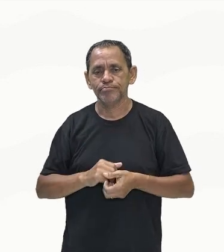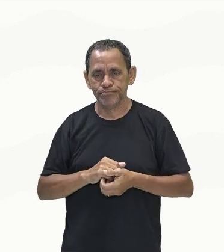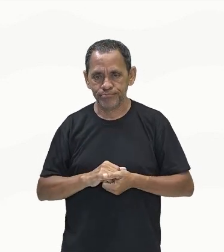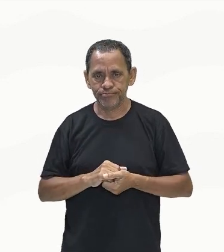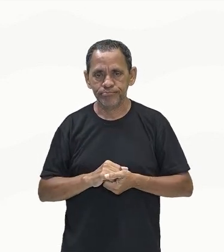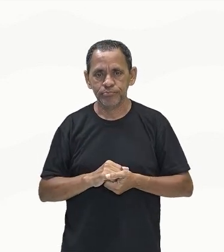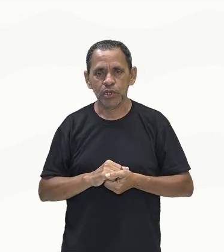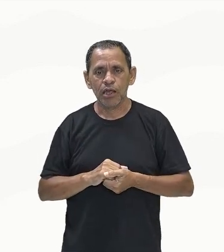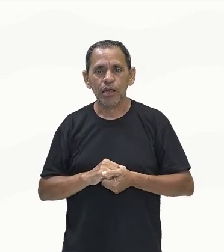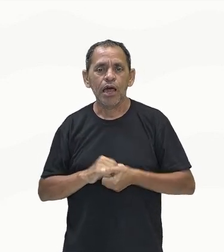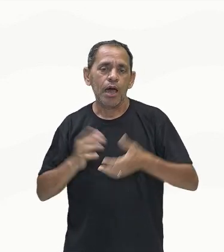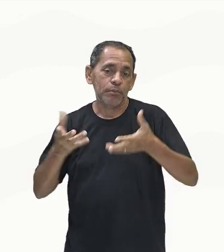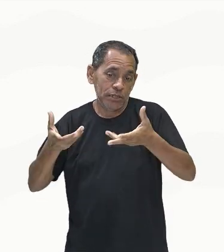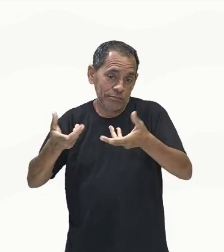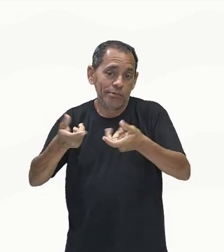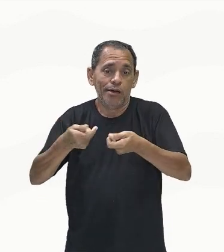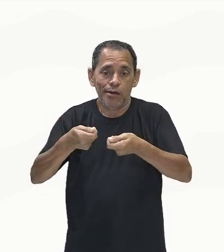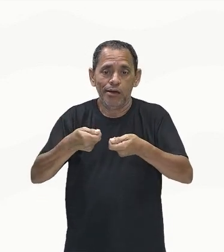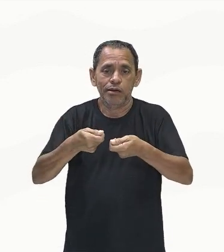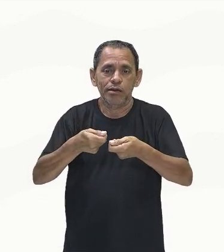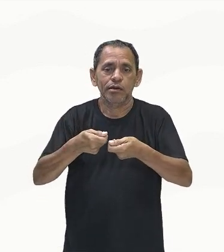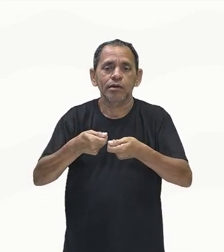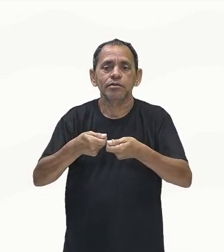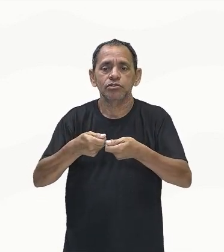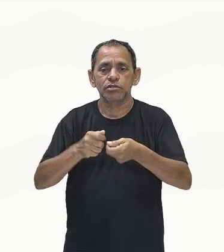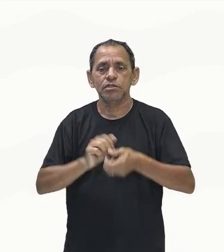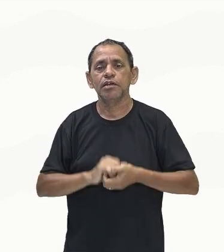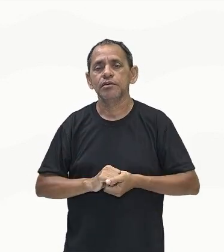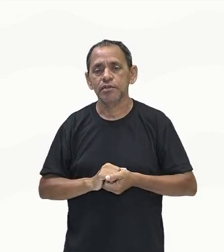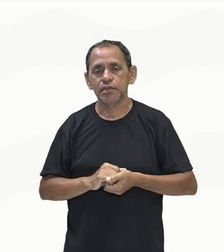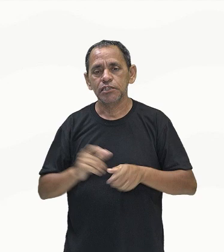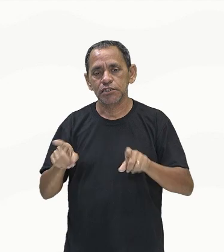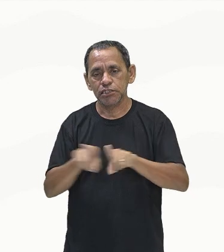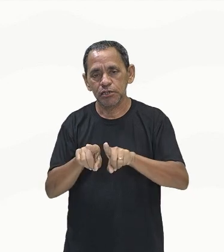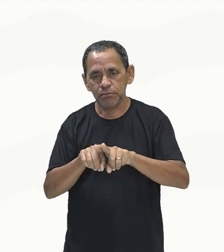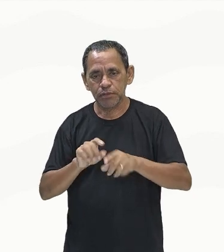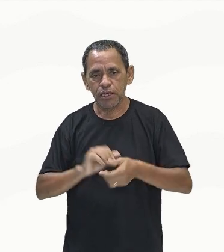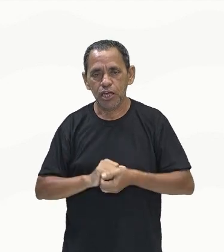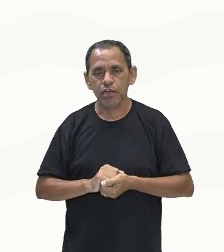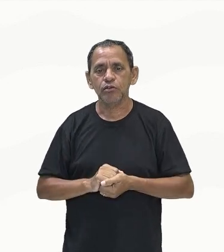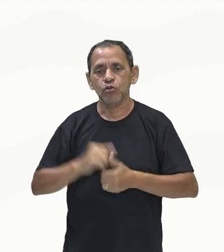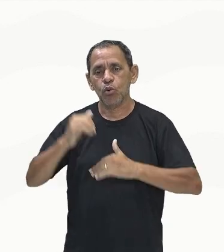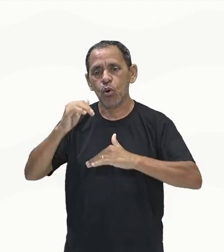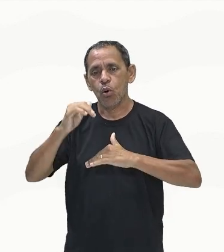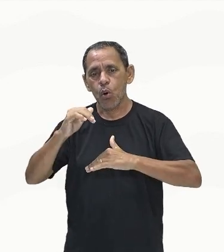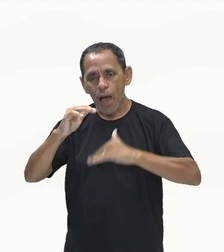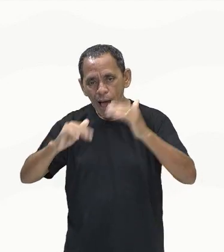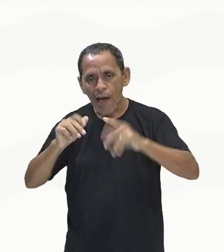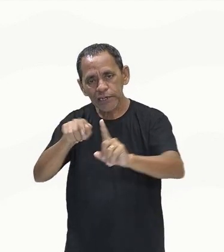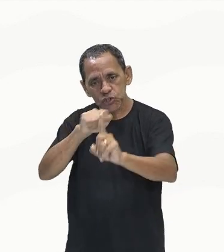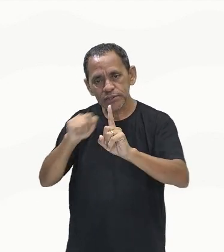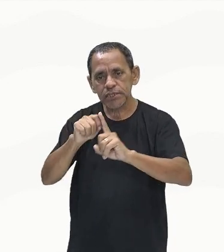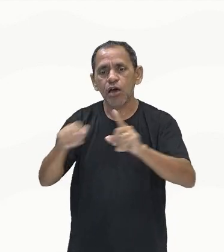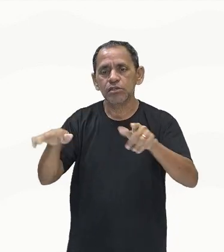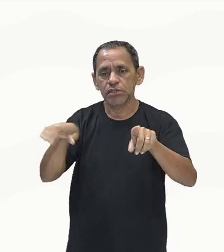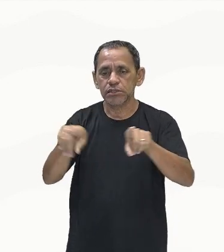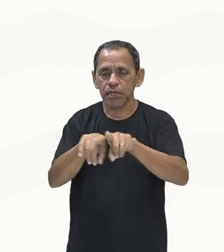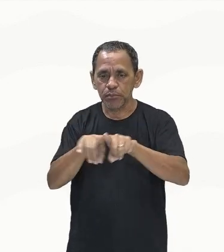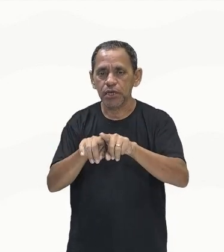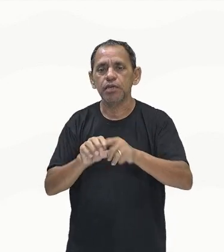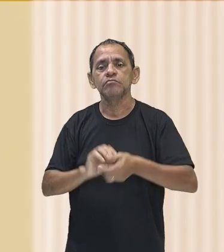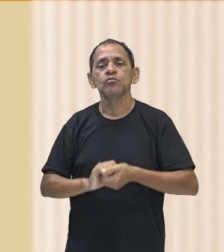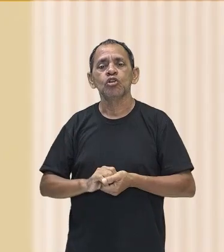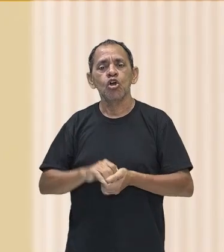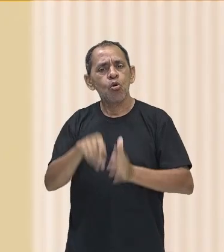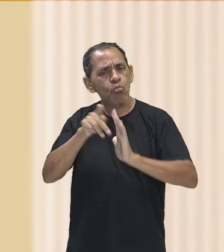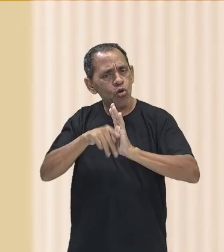essas perguntinhas do Ikigai para poder tentar identificar o propósito de vida. Ajuda, ele é uma ferramenta